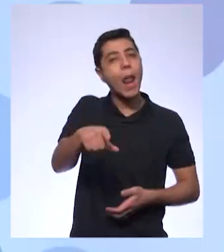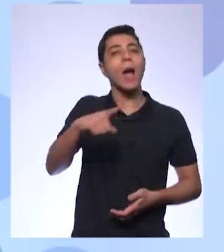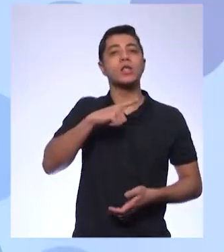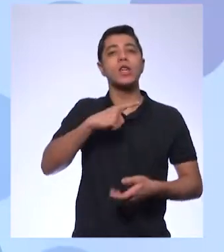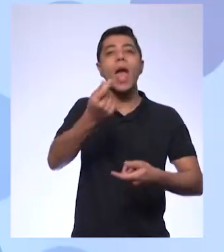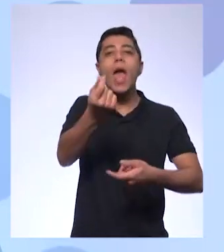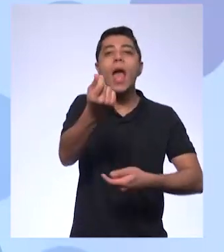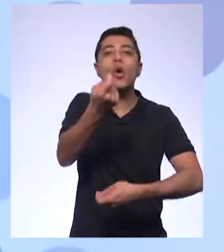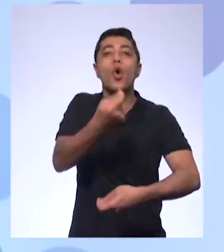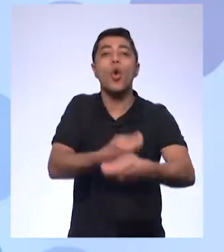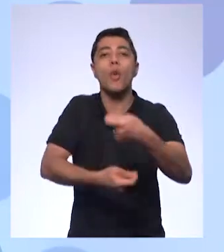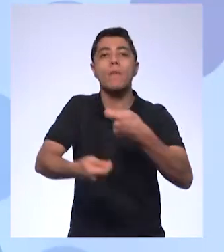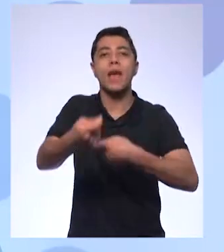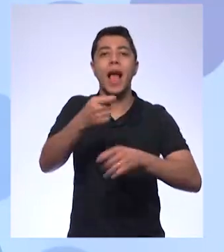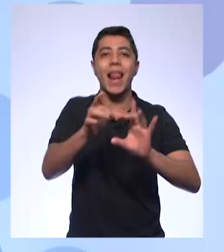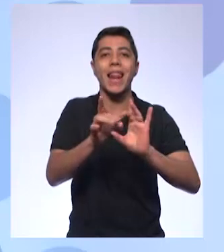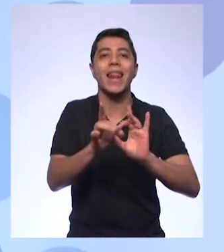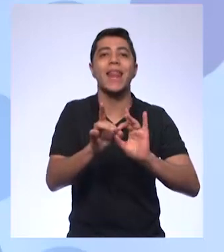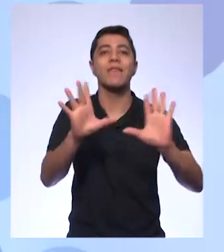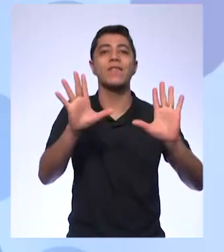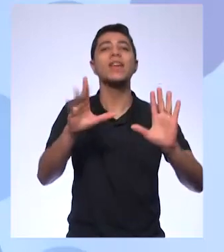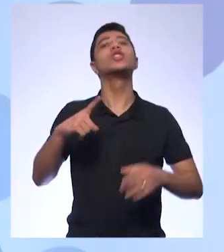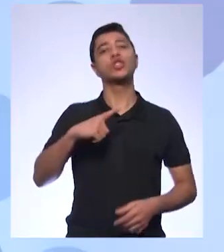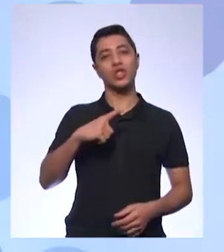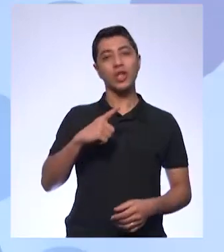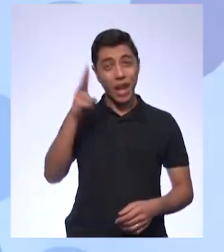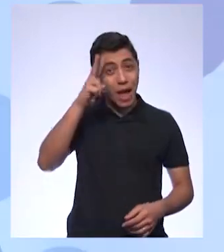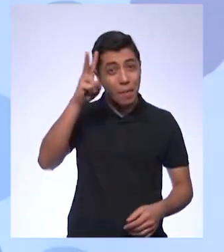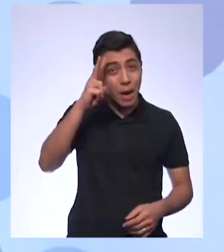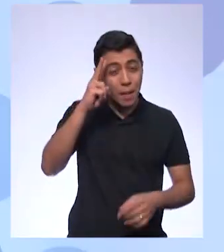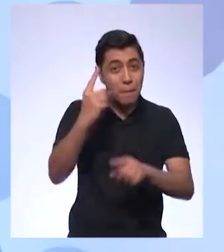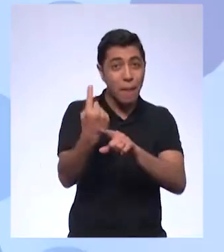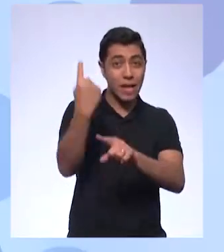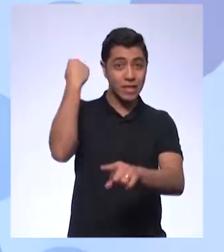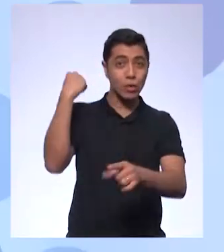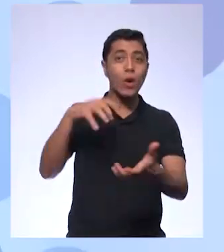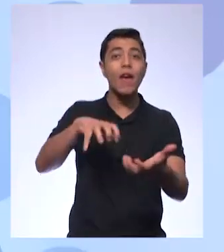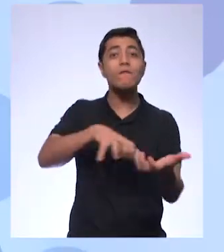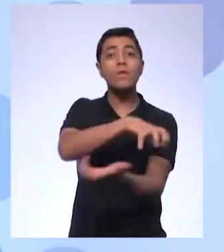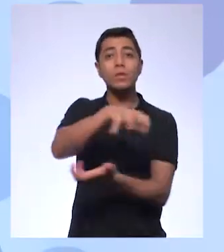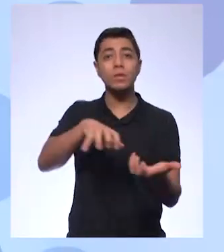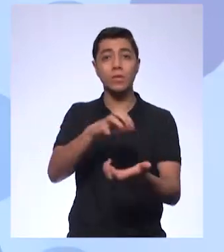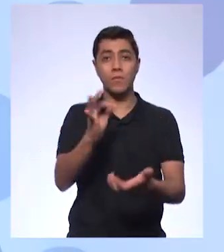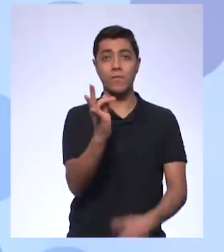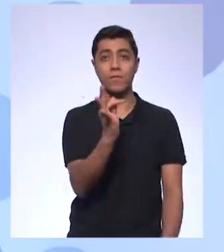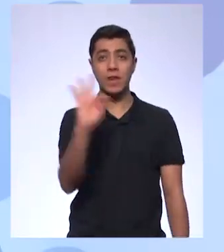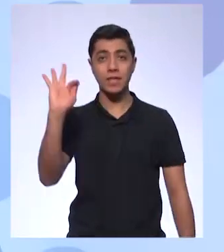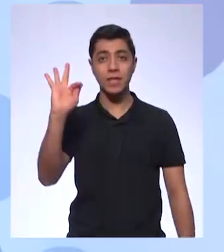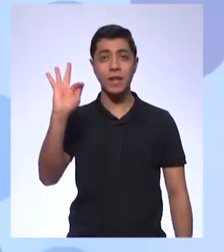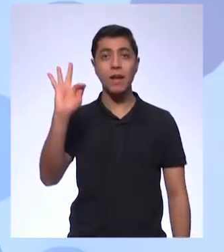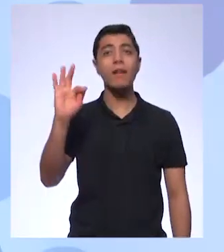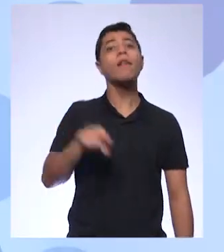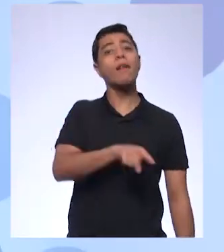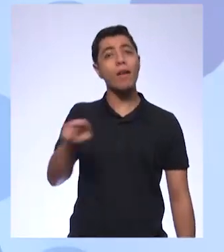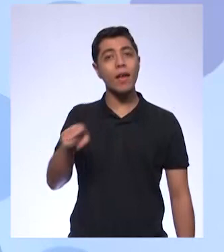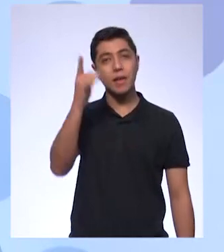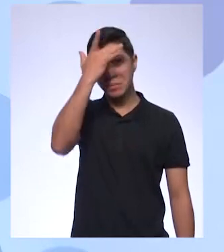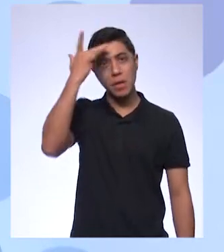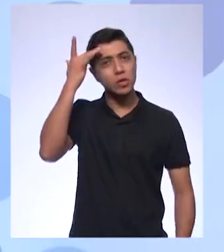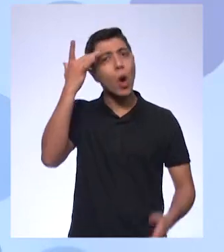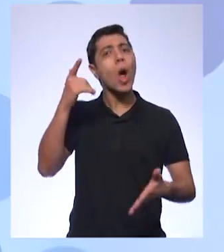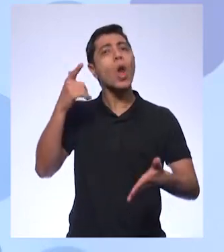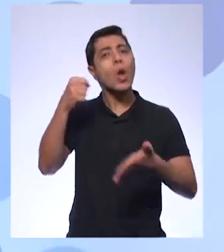alguns processos, como na Revolução Francesa, por exemplo, que uma das reivindicações dos revolucionários, principalmente aqueles